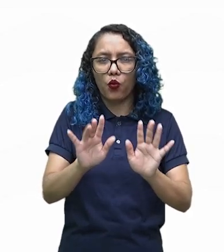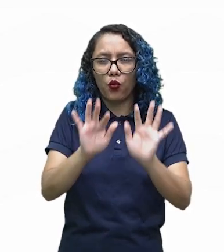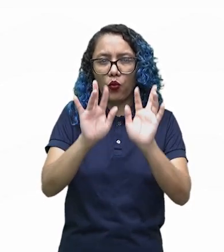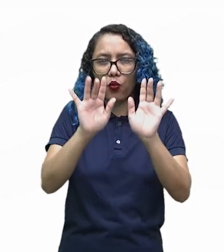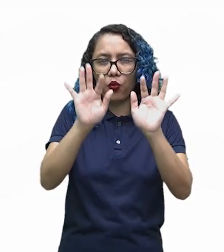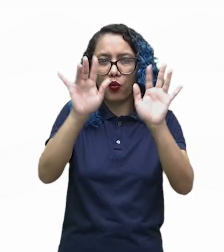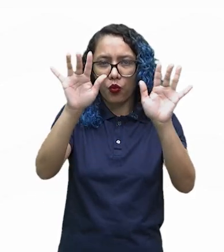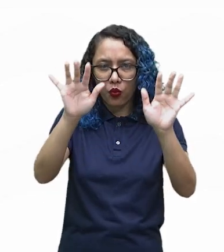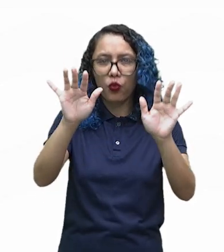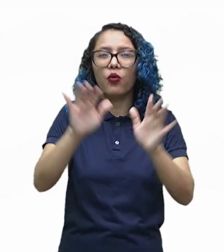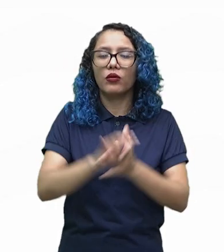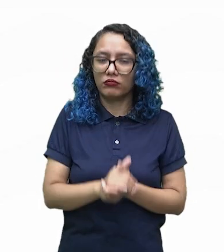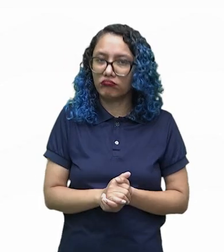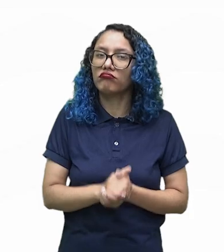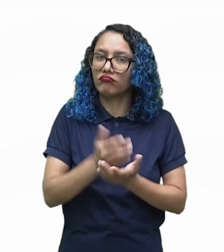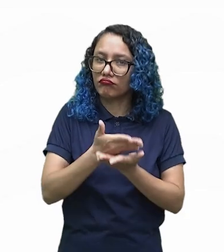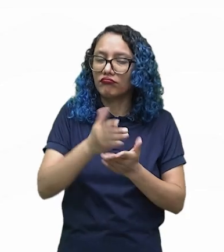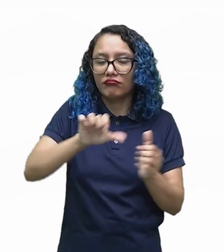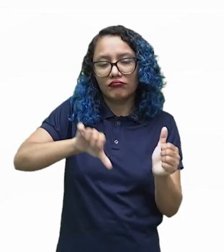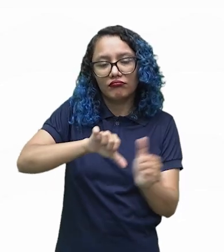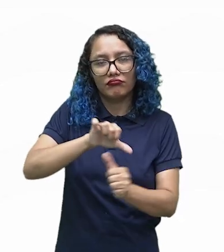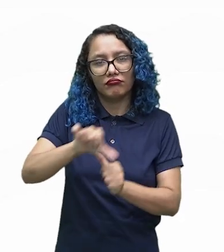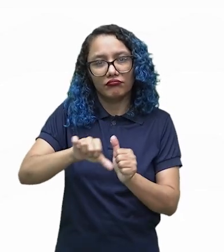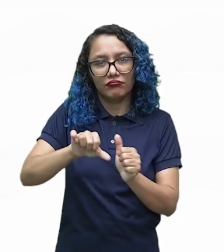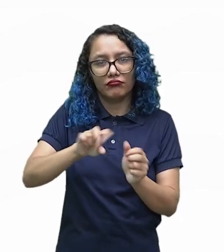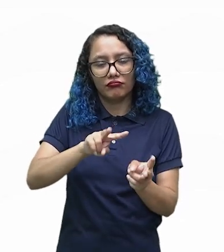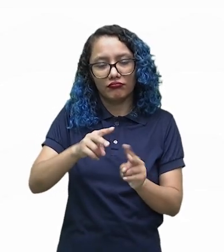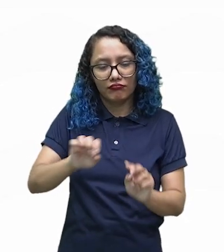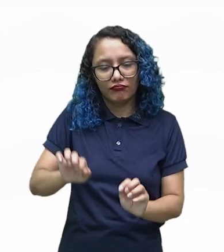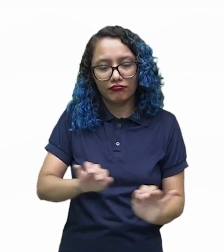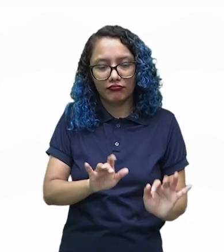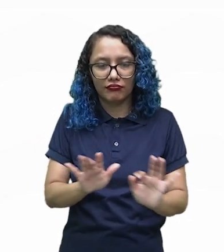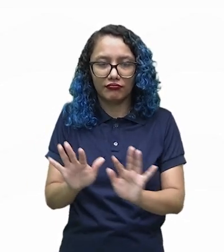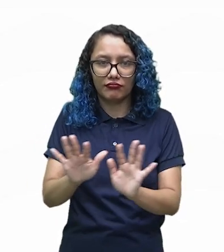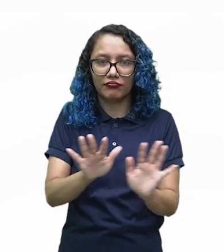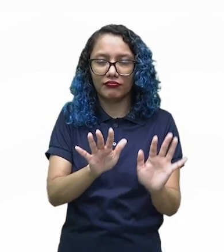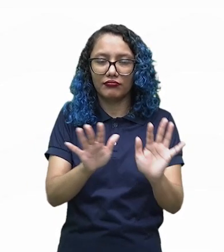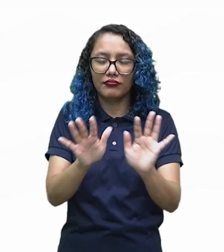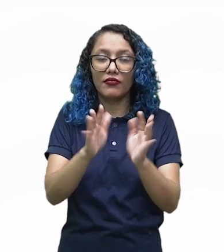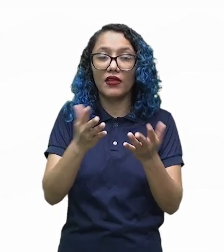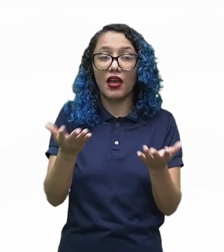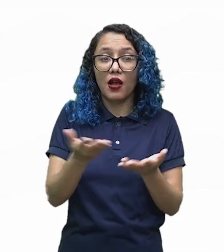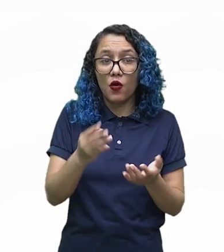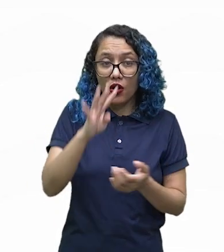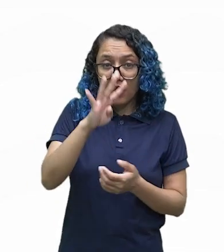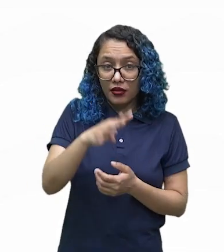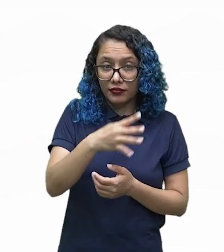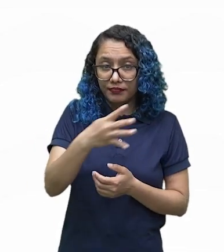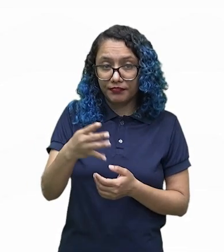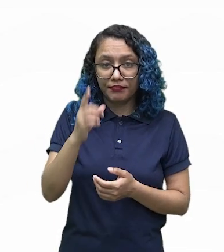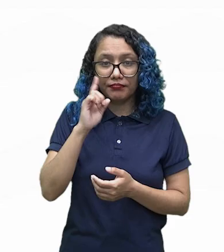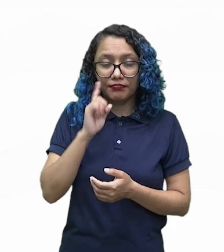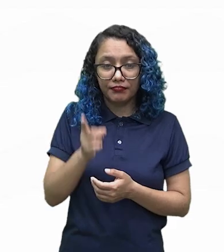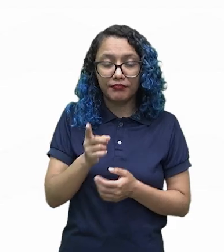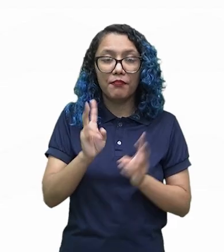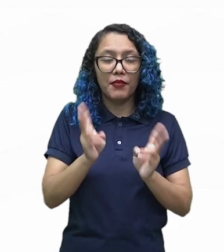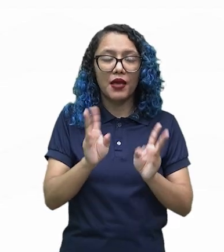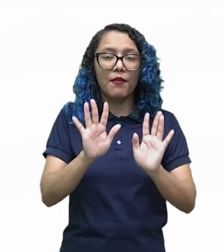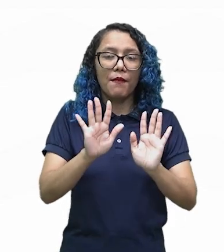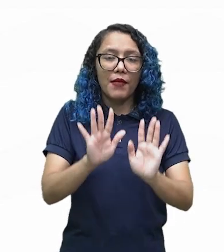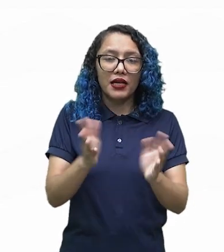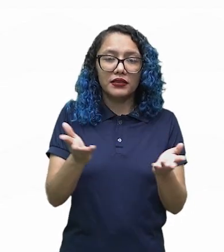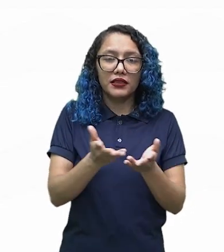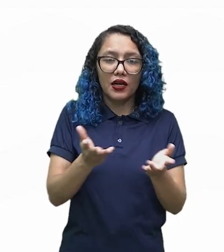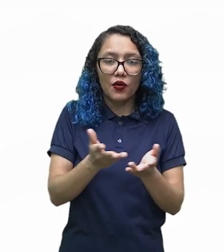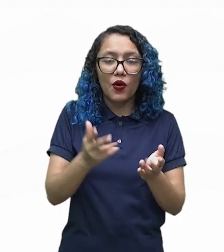transformar em vapor. A mesma tabela eu trago aqui para vocês, né? Só que agora com pontos de ebulição, tá? Então, por